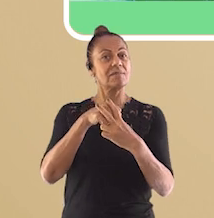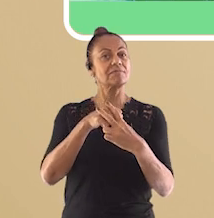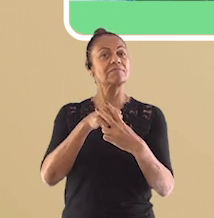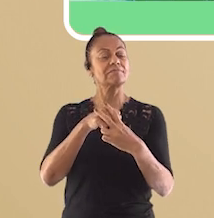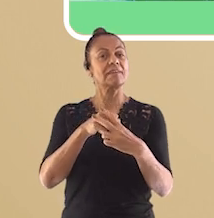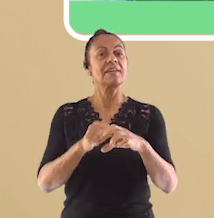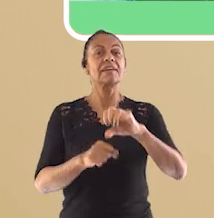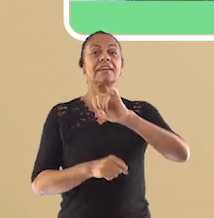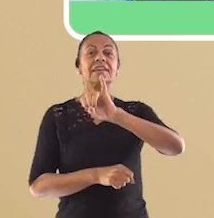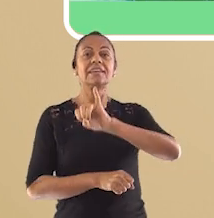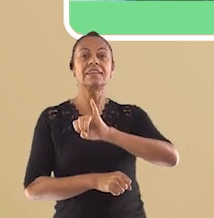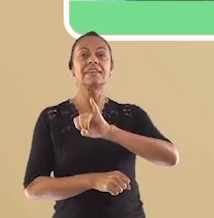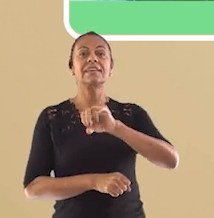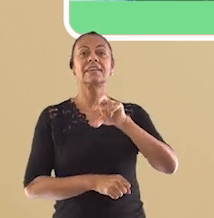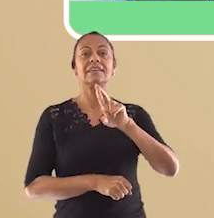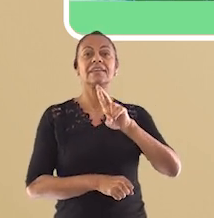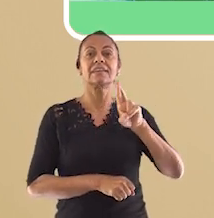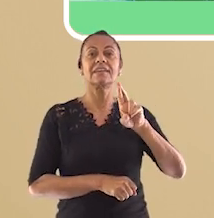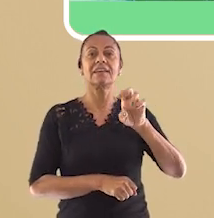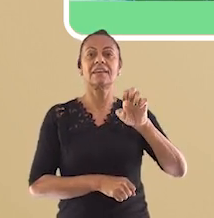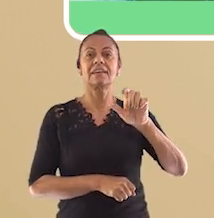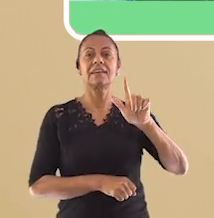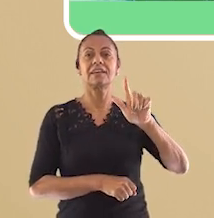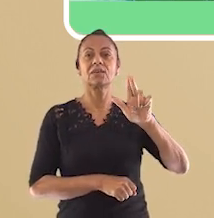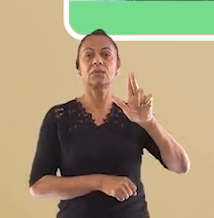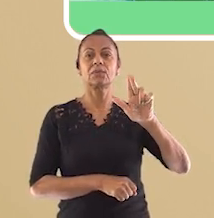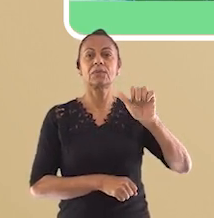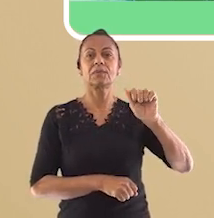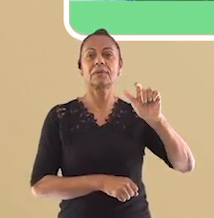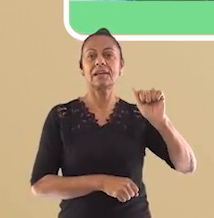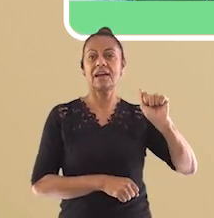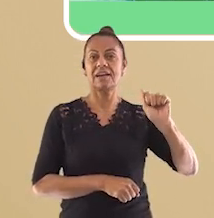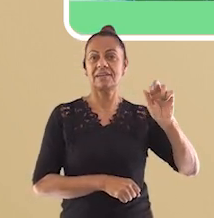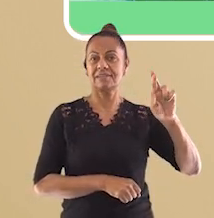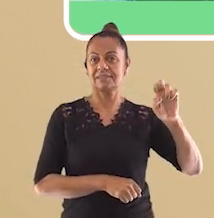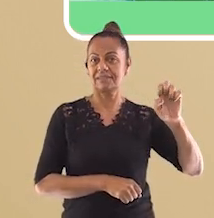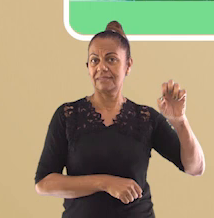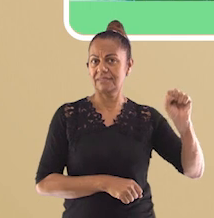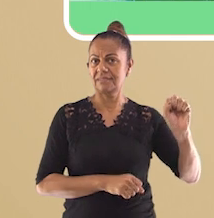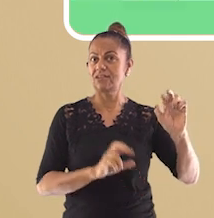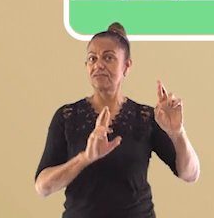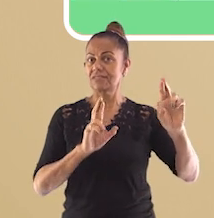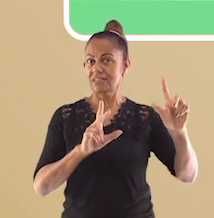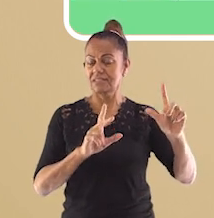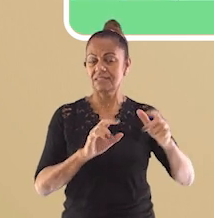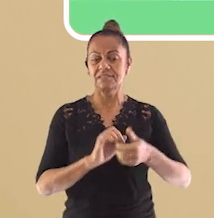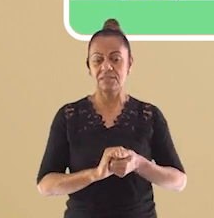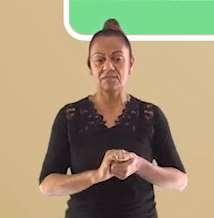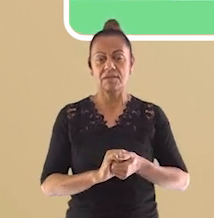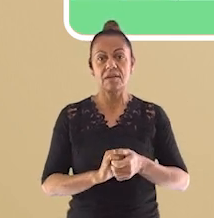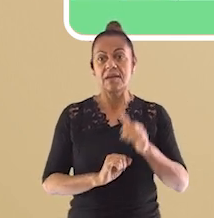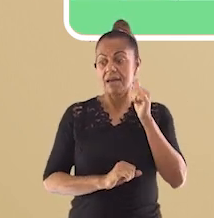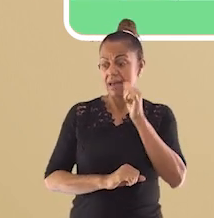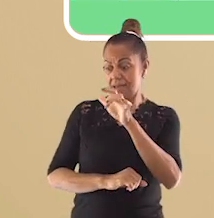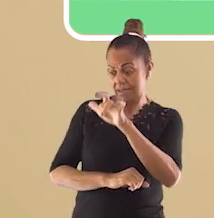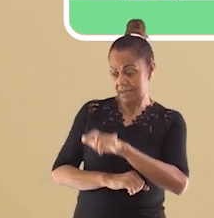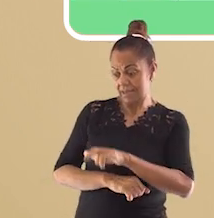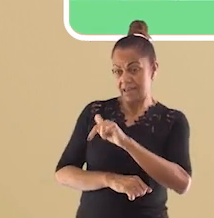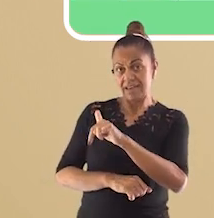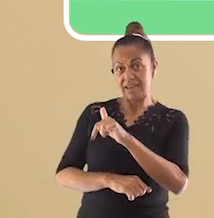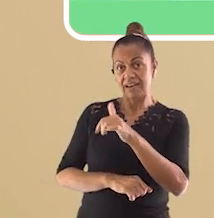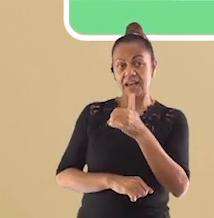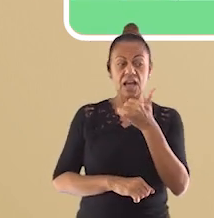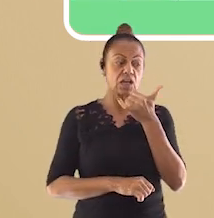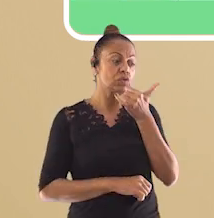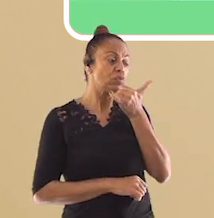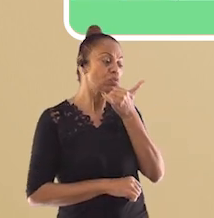por isso muitos não vão com a cara deles não diz que esse resolver ela